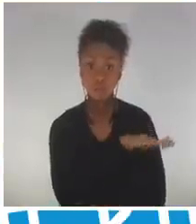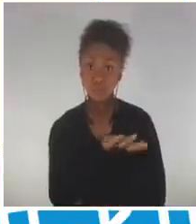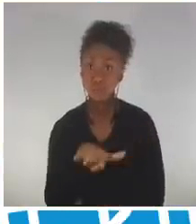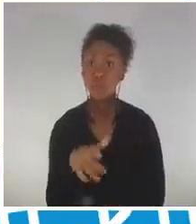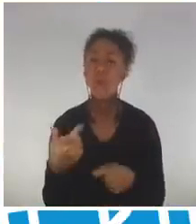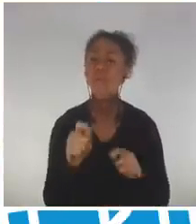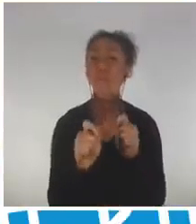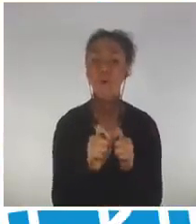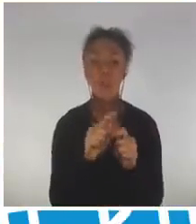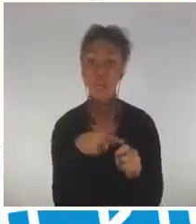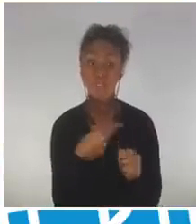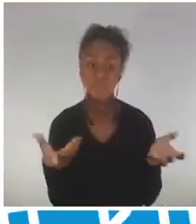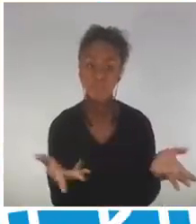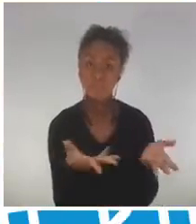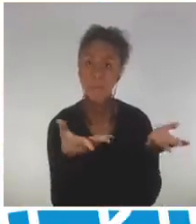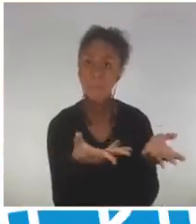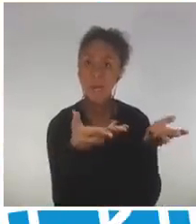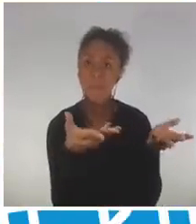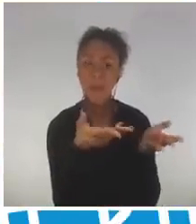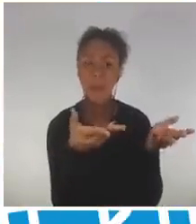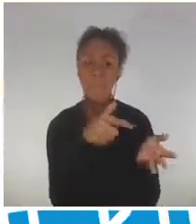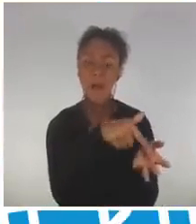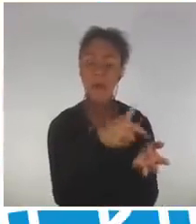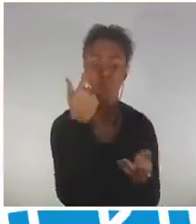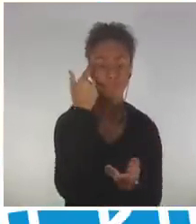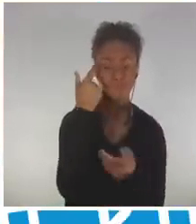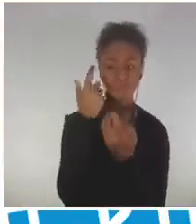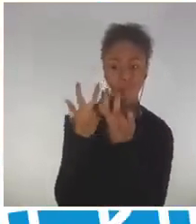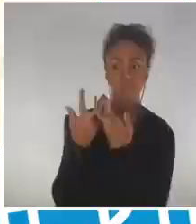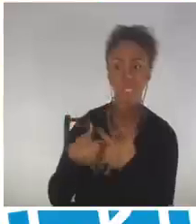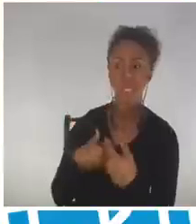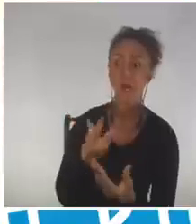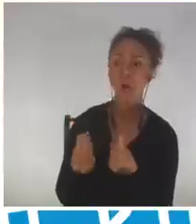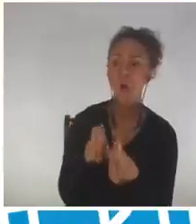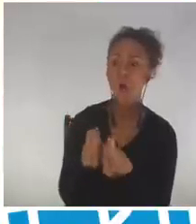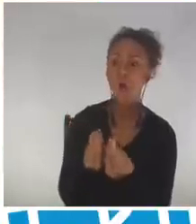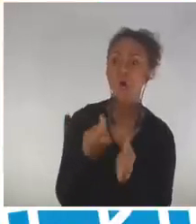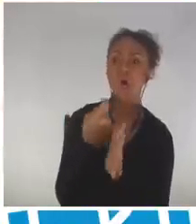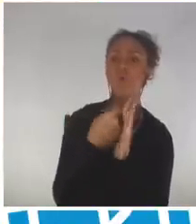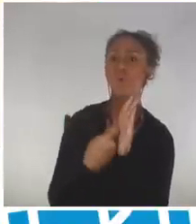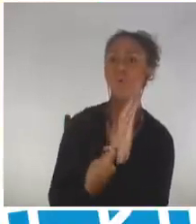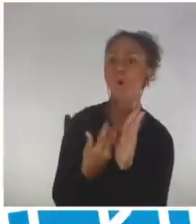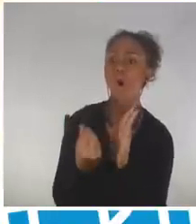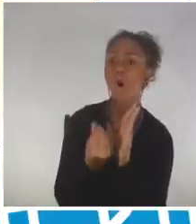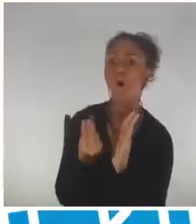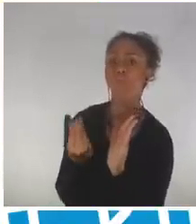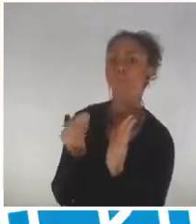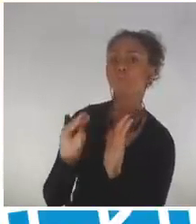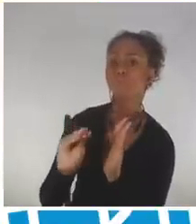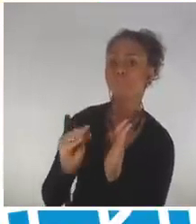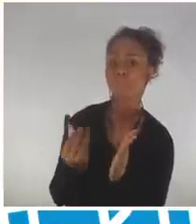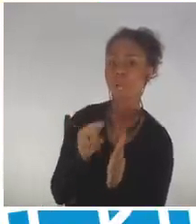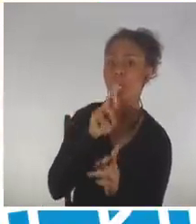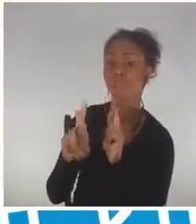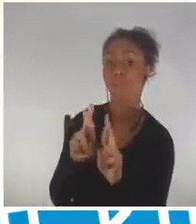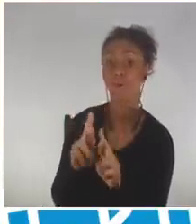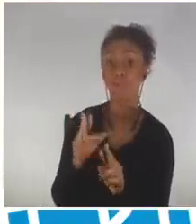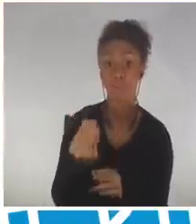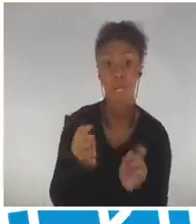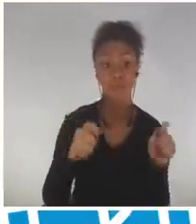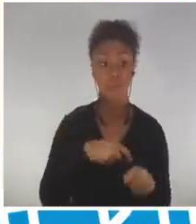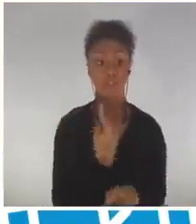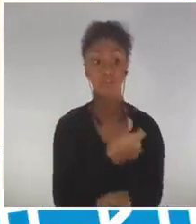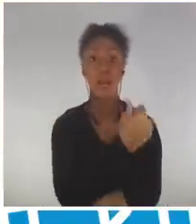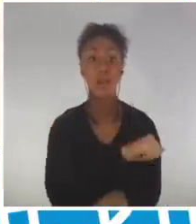estímulo, começar a pensar como responder. Existem duas maneiras de avaliar o aluno. Uma, ele reconhecer a resposta